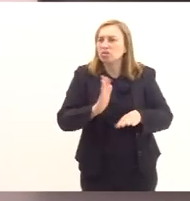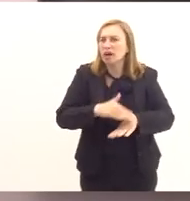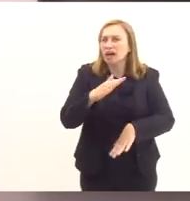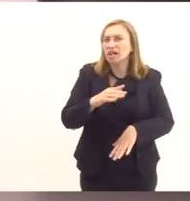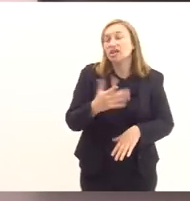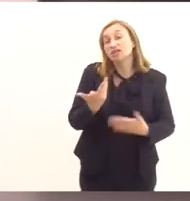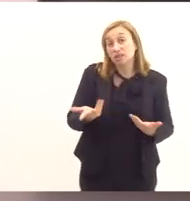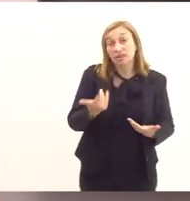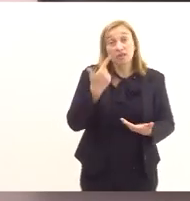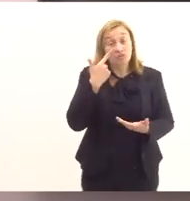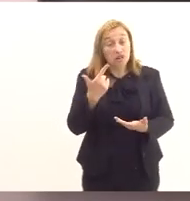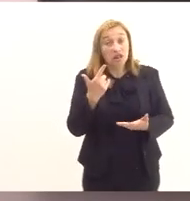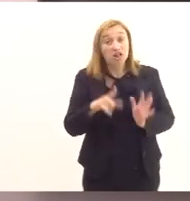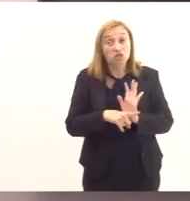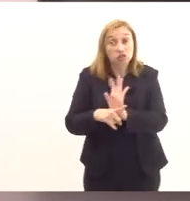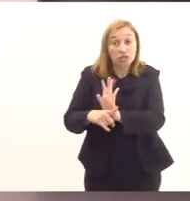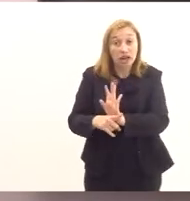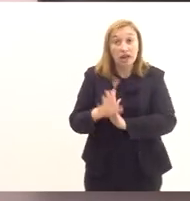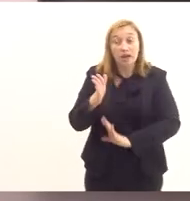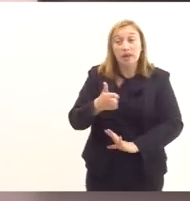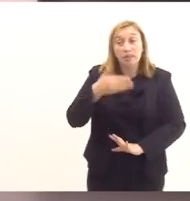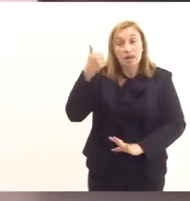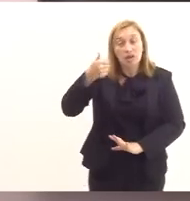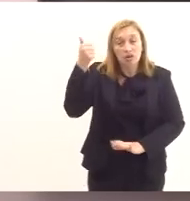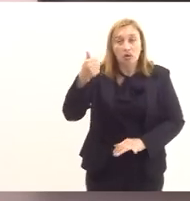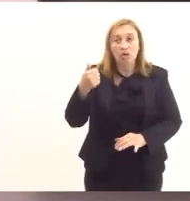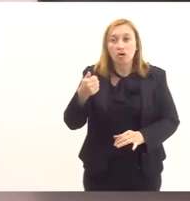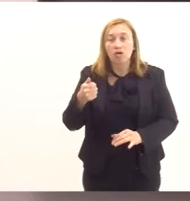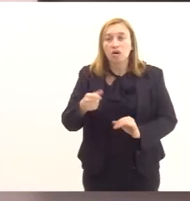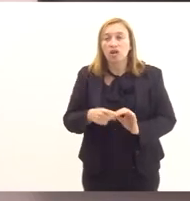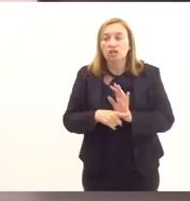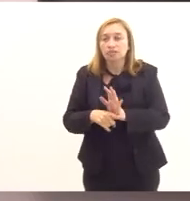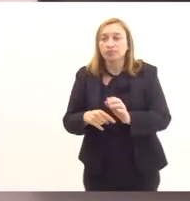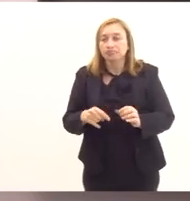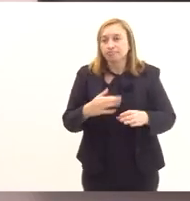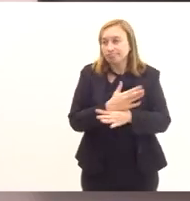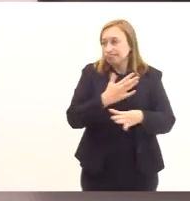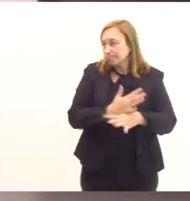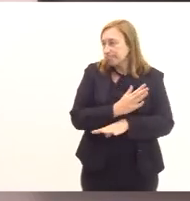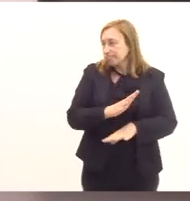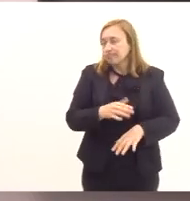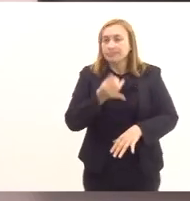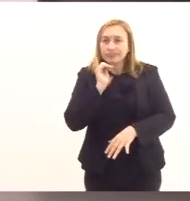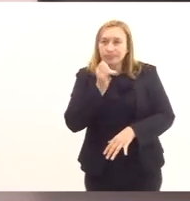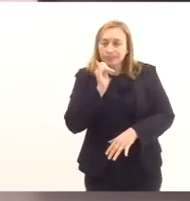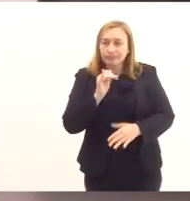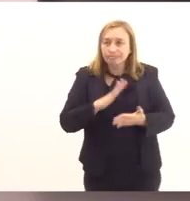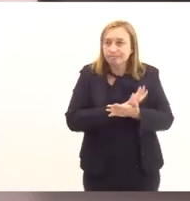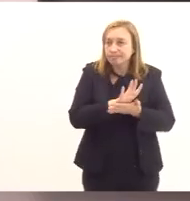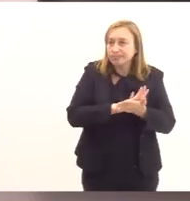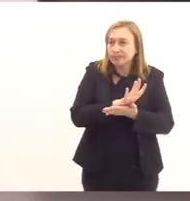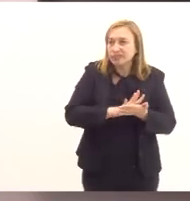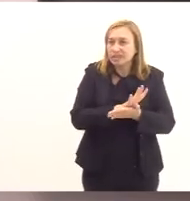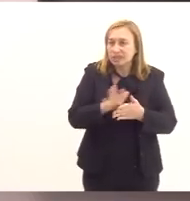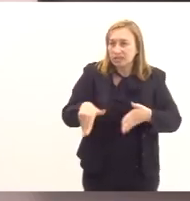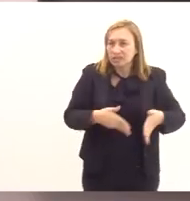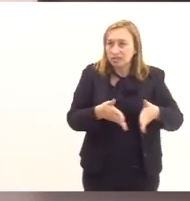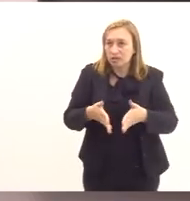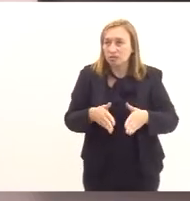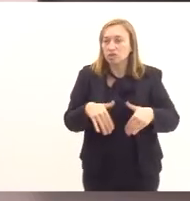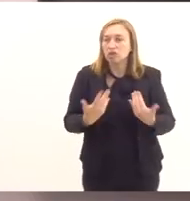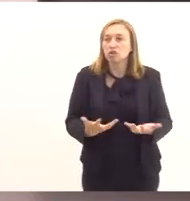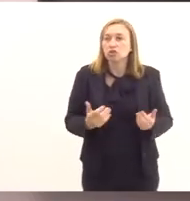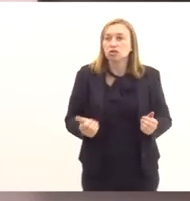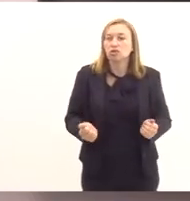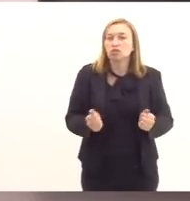estamos tratando aqui de tentar ajudar a fomentar mais a cidade mas nenhum relato nessa nessa direção que eu